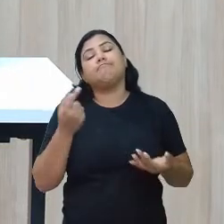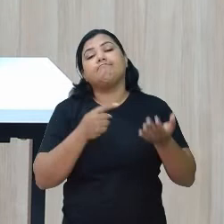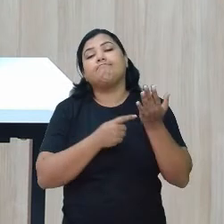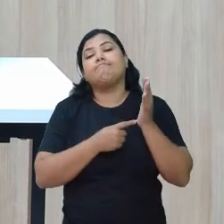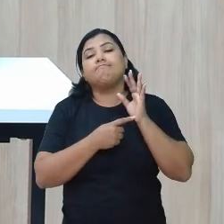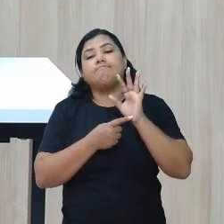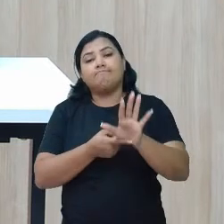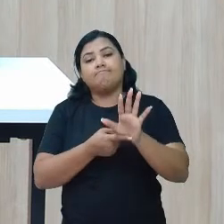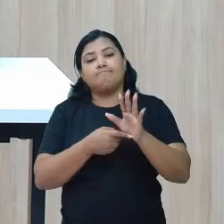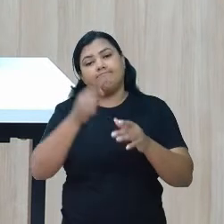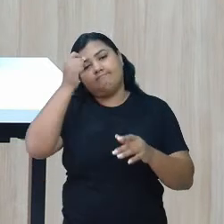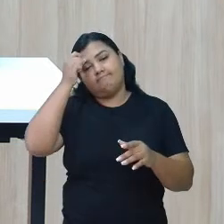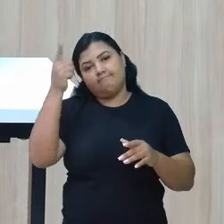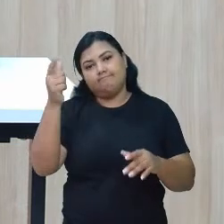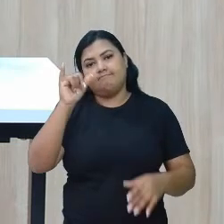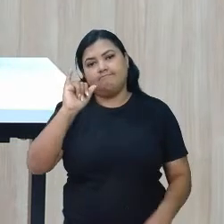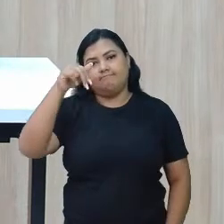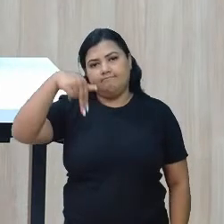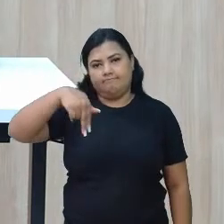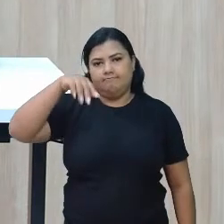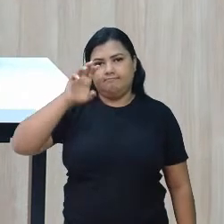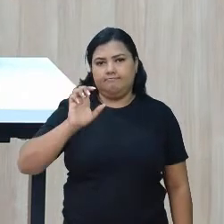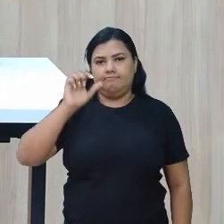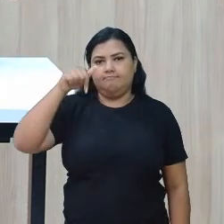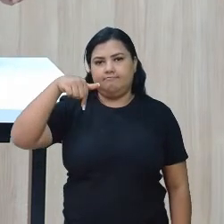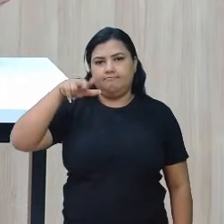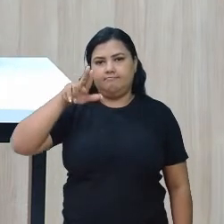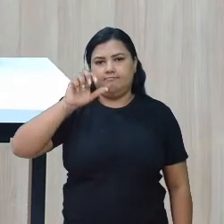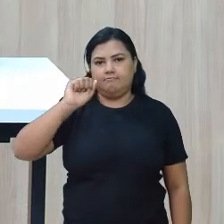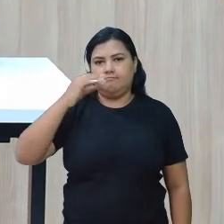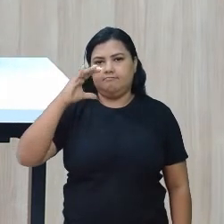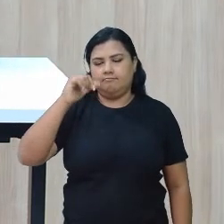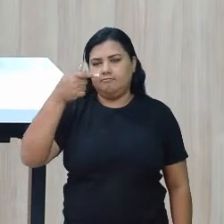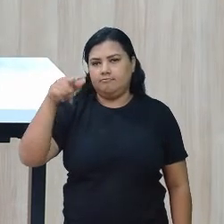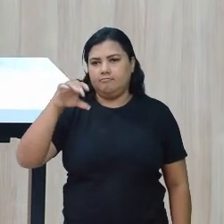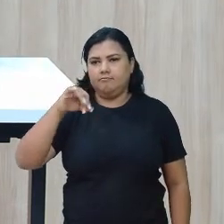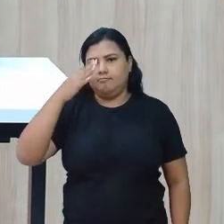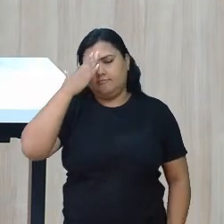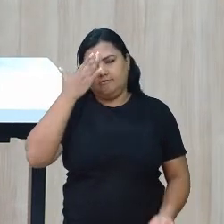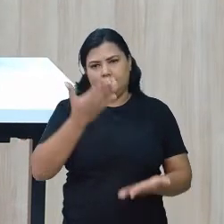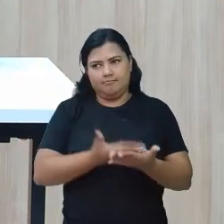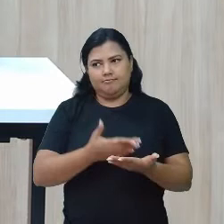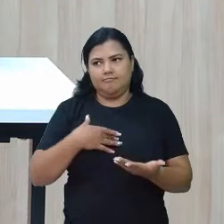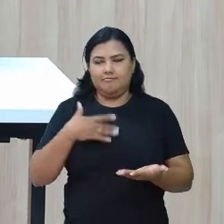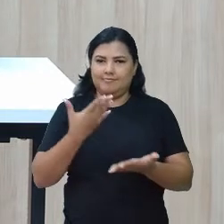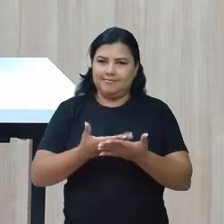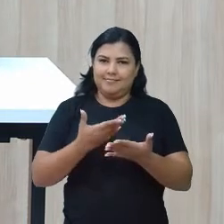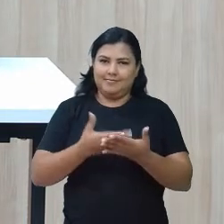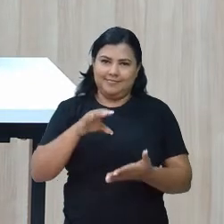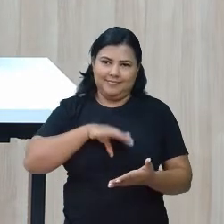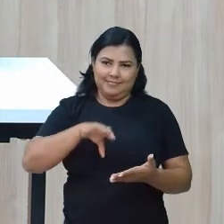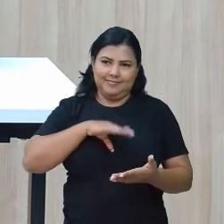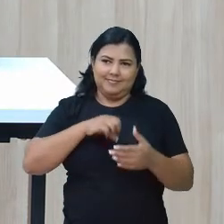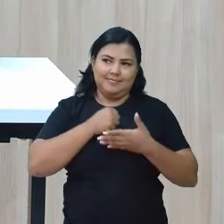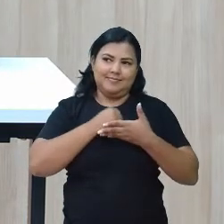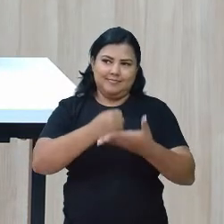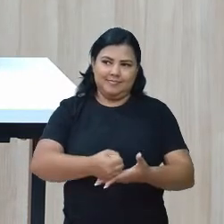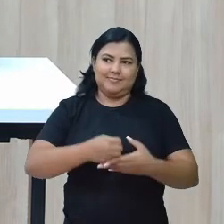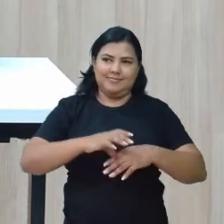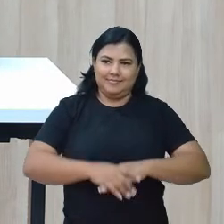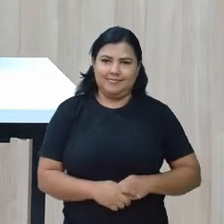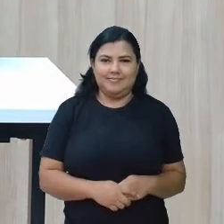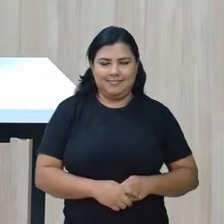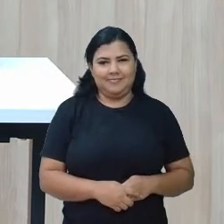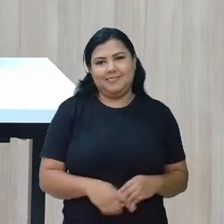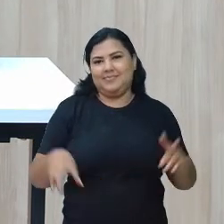para você a ideia de inequação, tá bom? Eu acredito que uma aula de português ajuda bastante essa questão dos